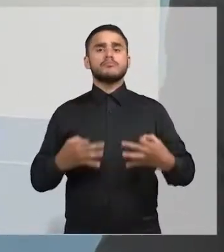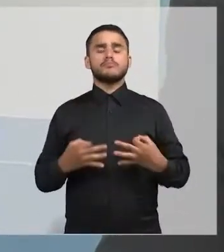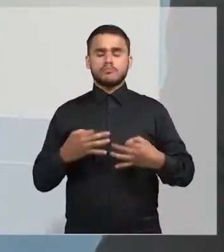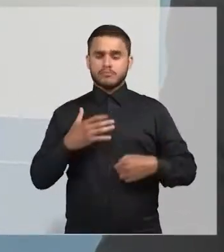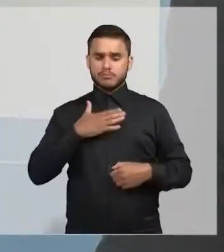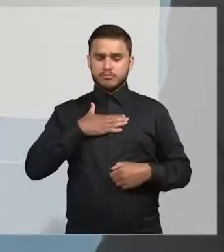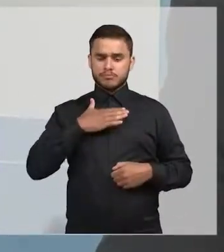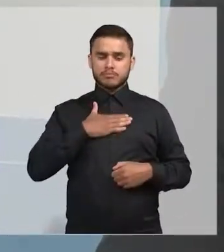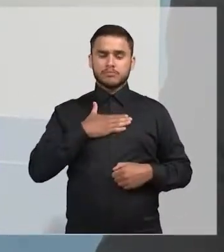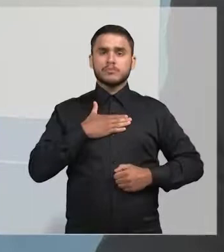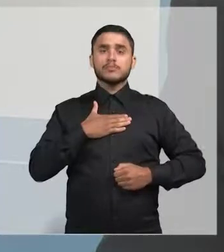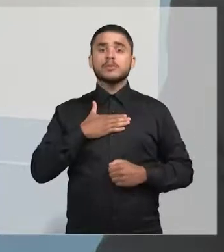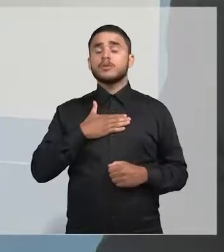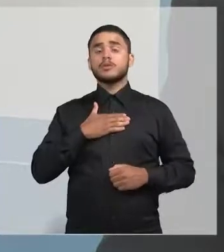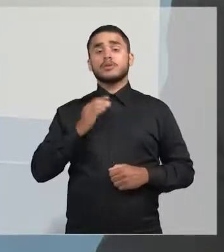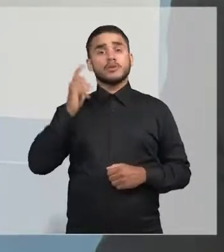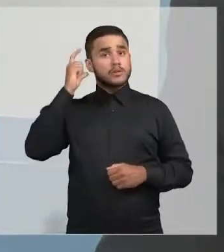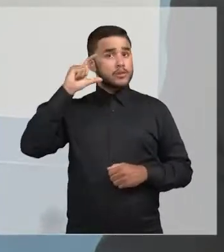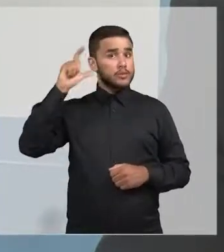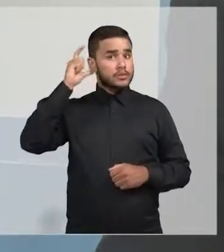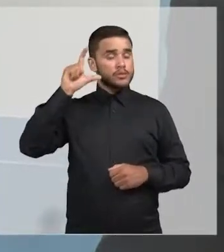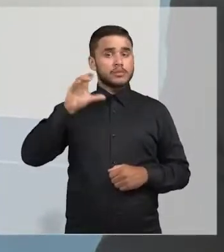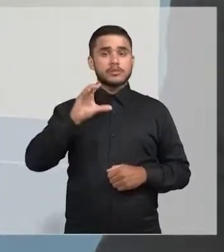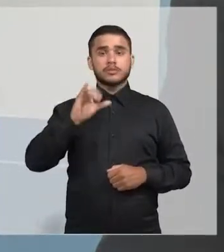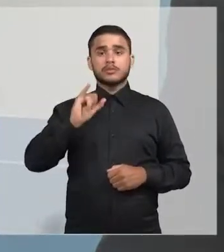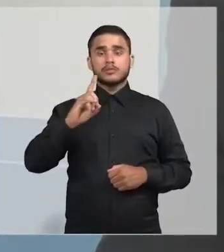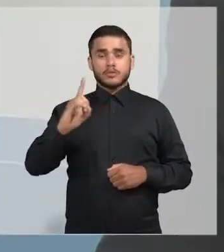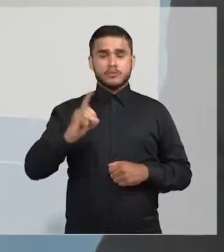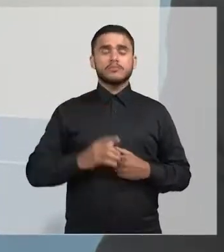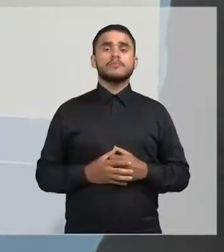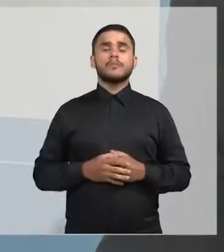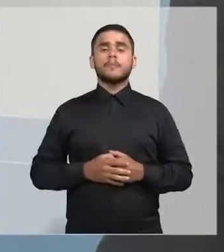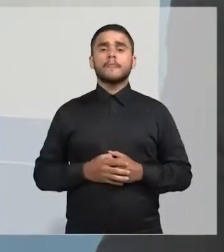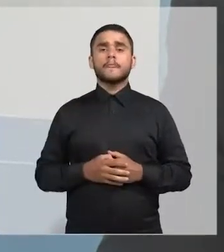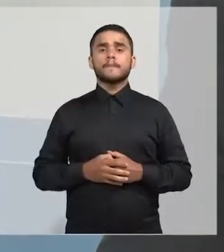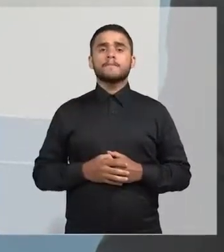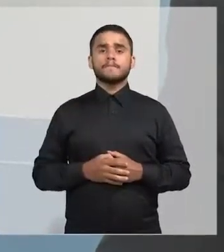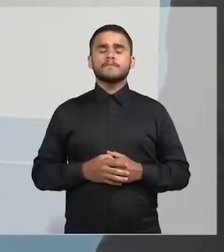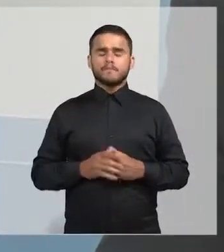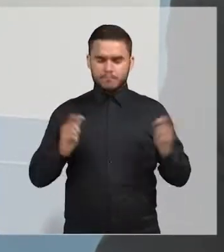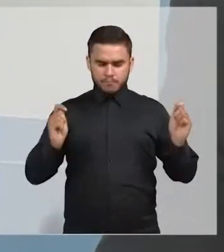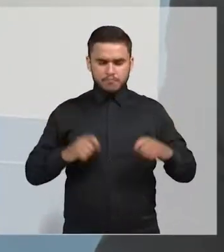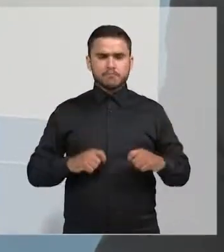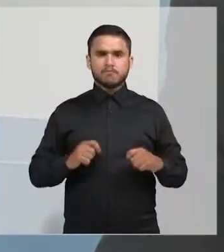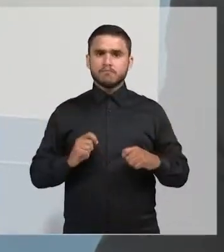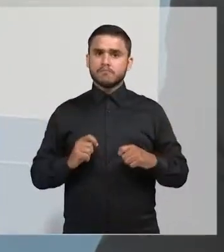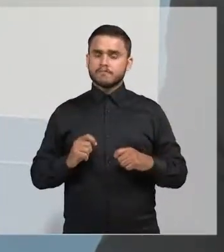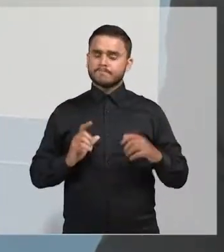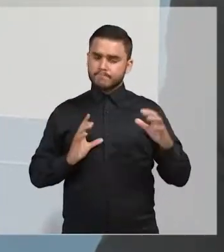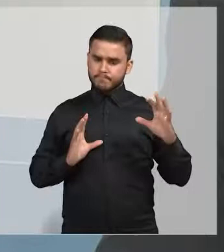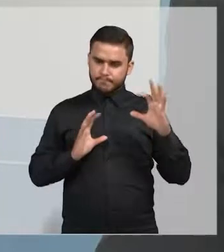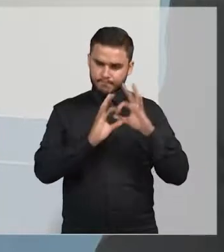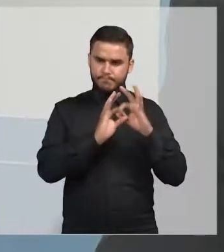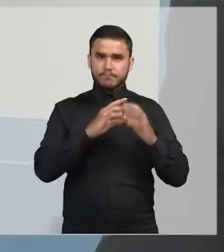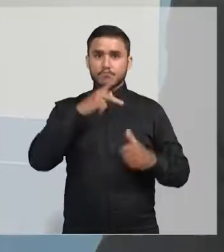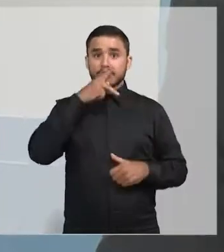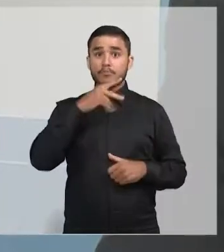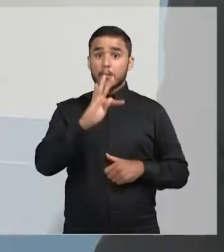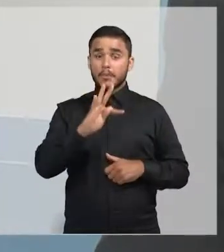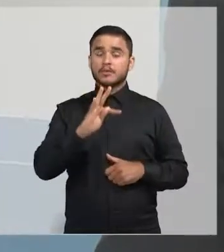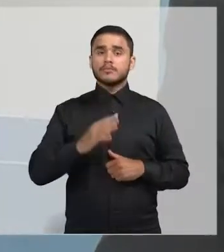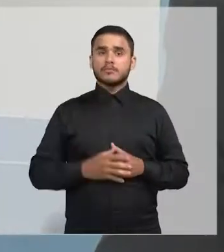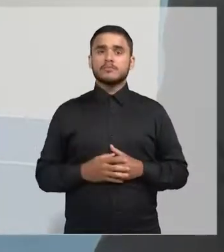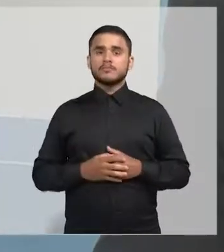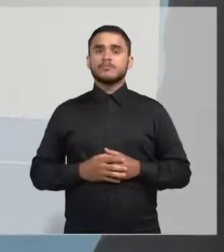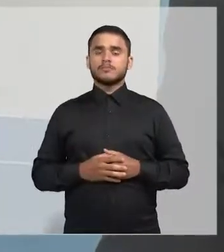Não é nem moral, não. Ele tinha estatura de comprometimento com o PT para poder pedir